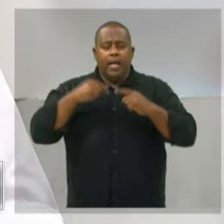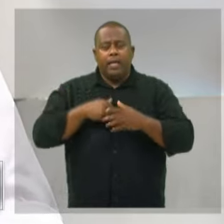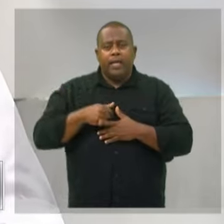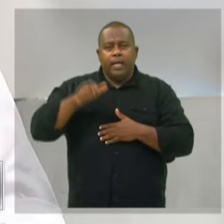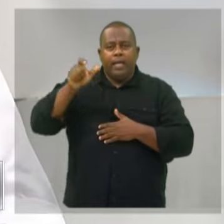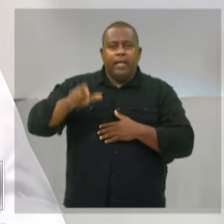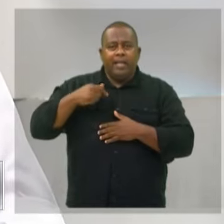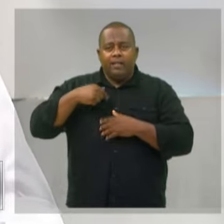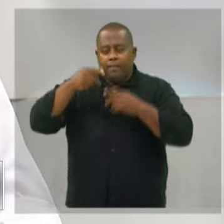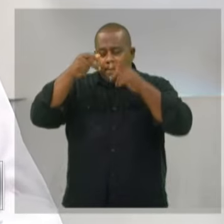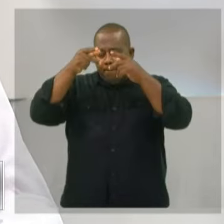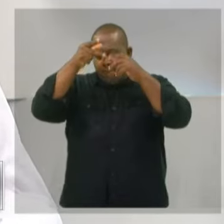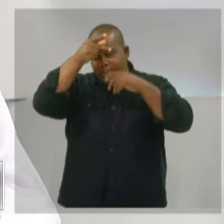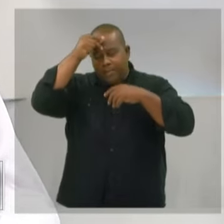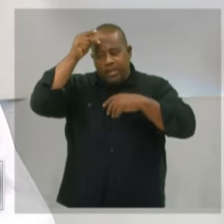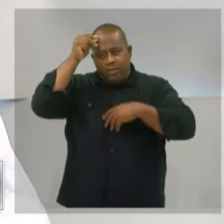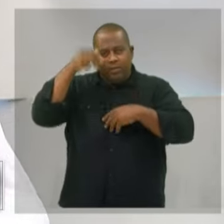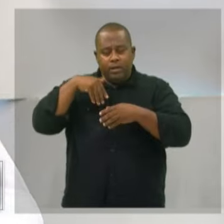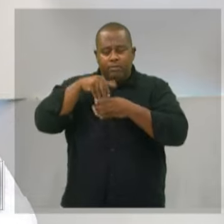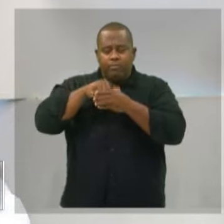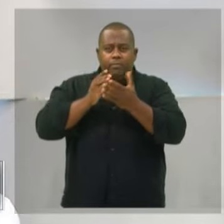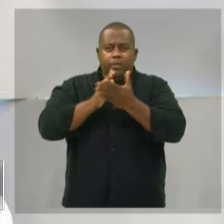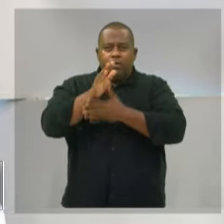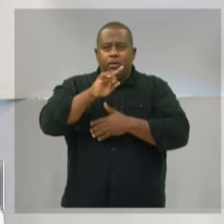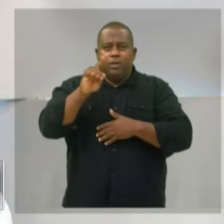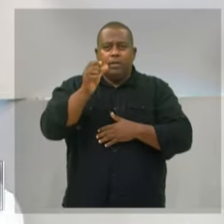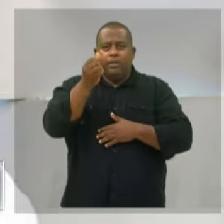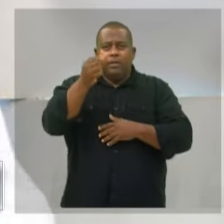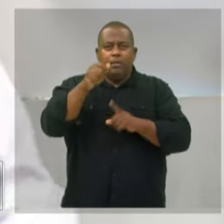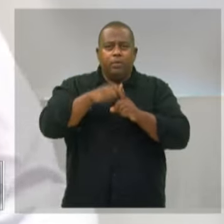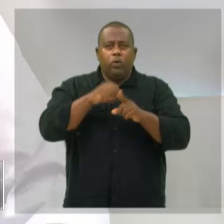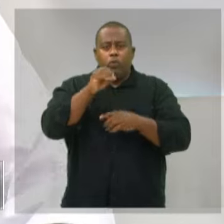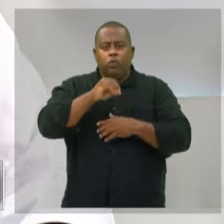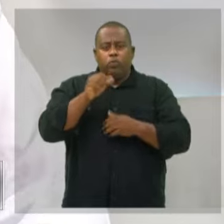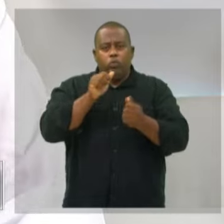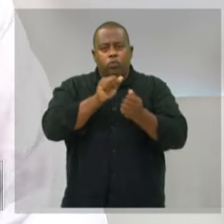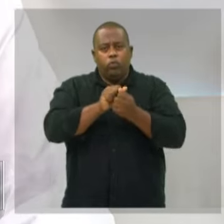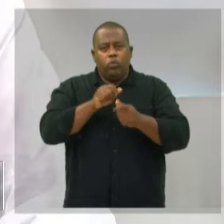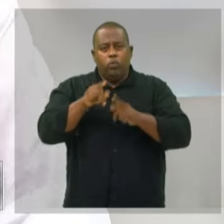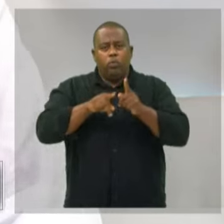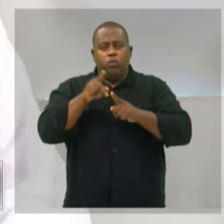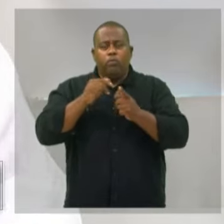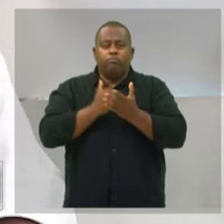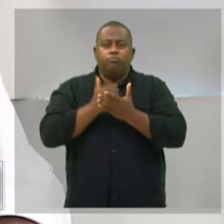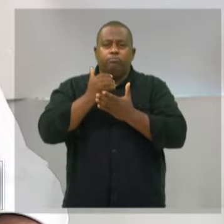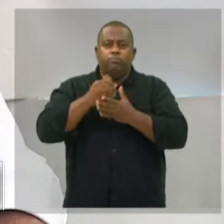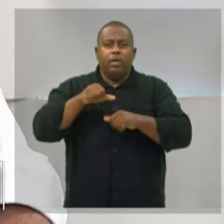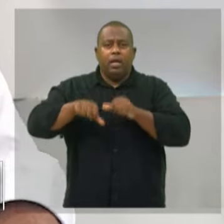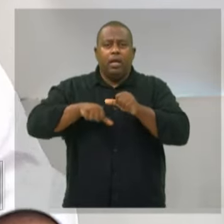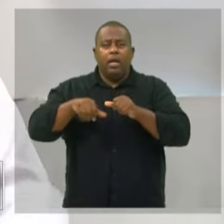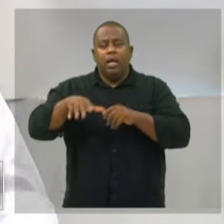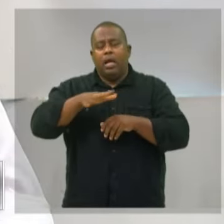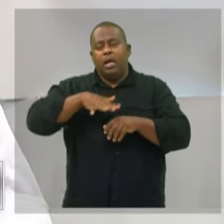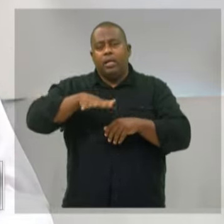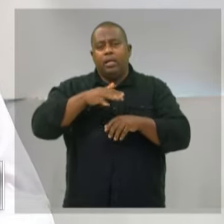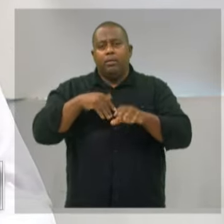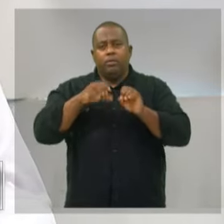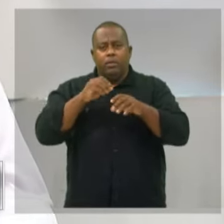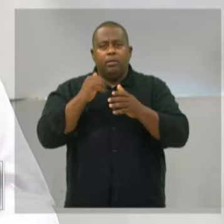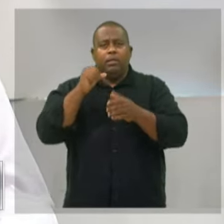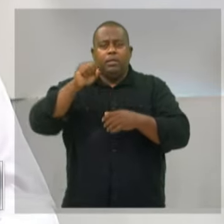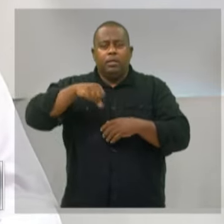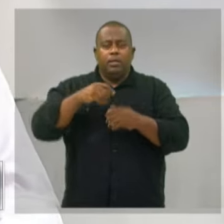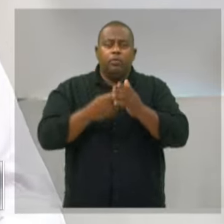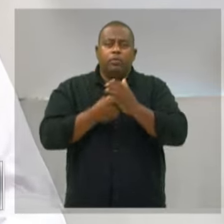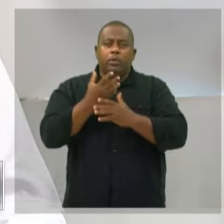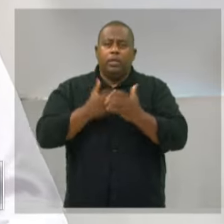que vou me eleger dia 6 de outubro junto com o povo de Camaçari eu vou virar a chave na educação vamos sim construir creches Vamos